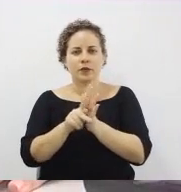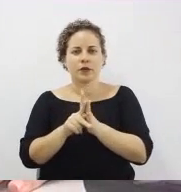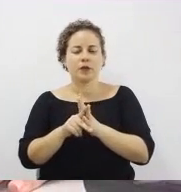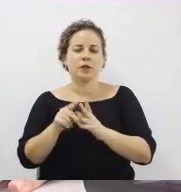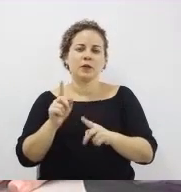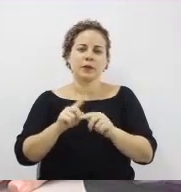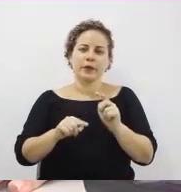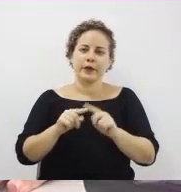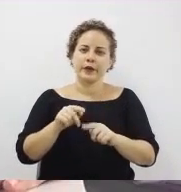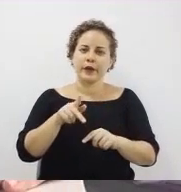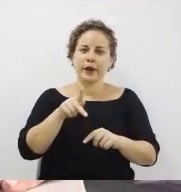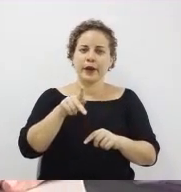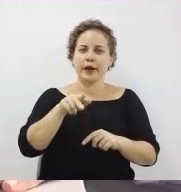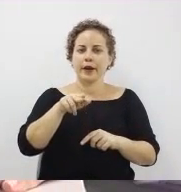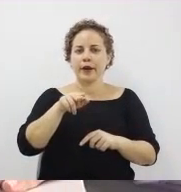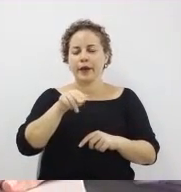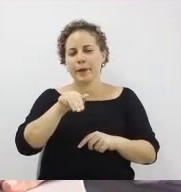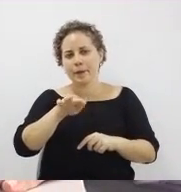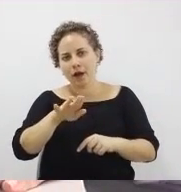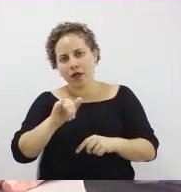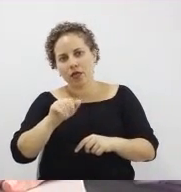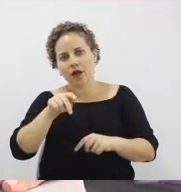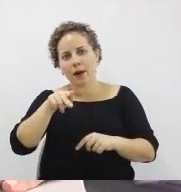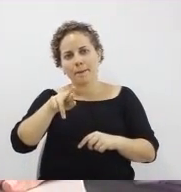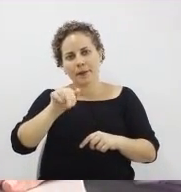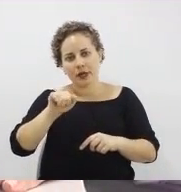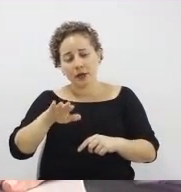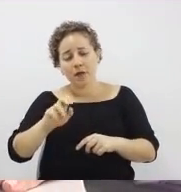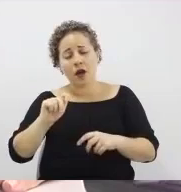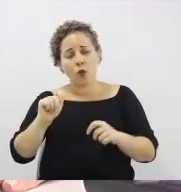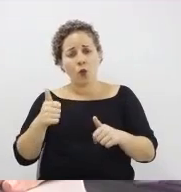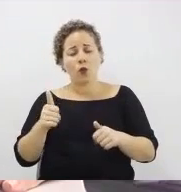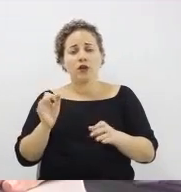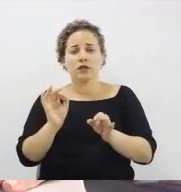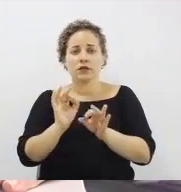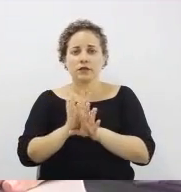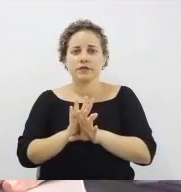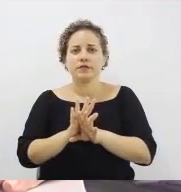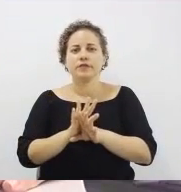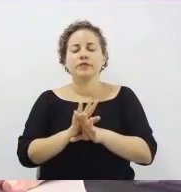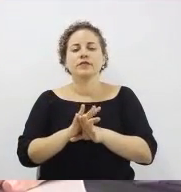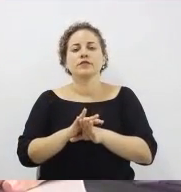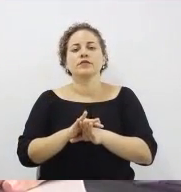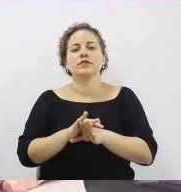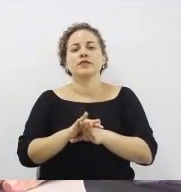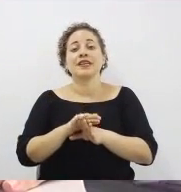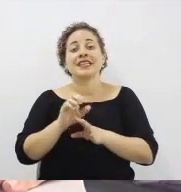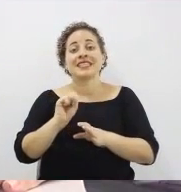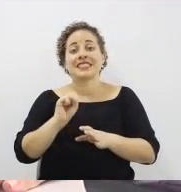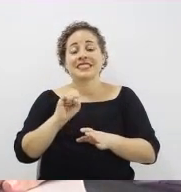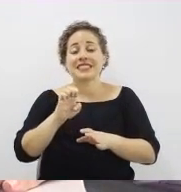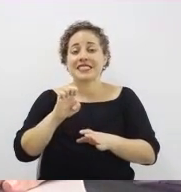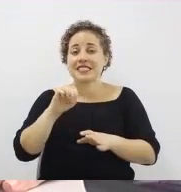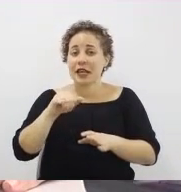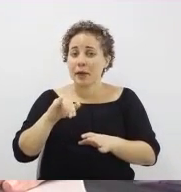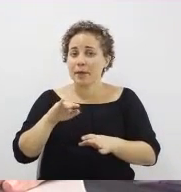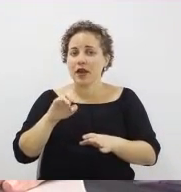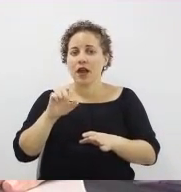as matérias-primas, como os materiais semi-elaborados e os produtos acabados, mas também